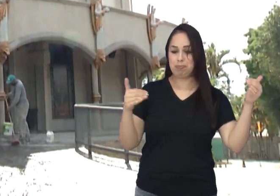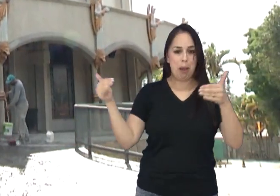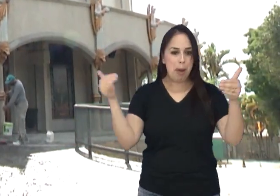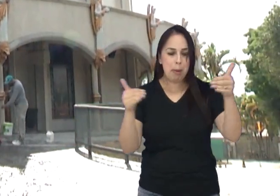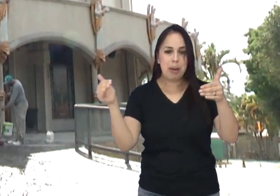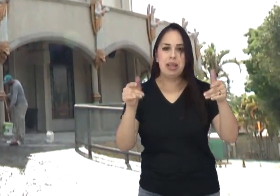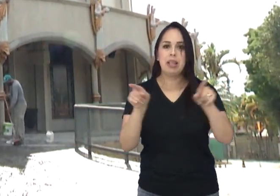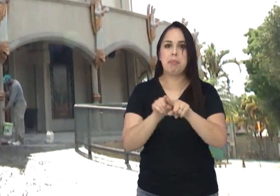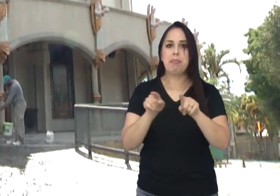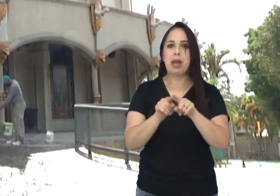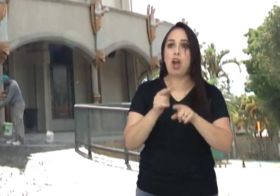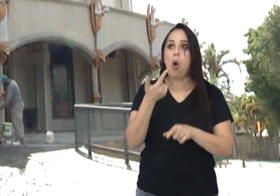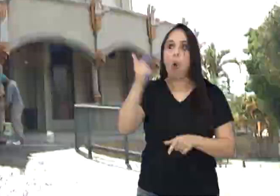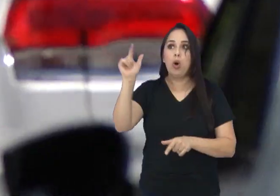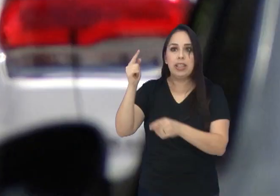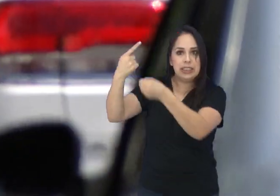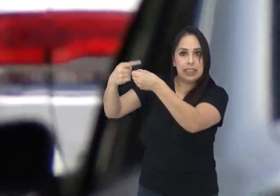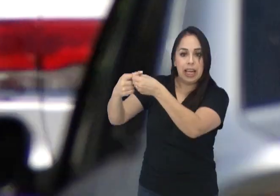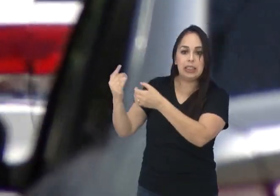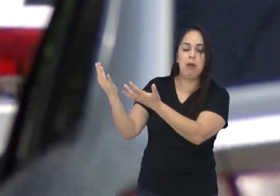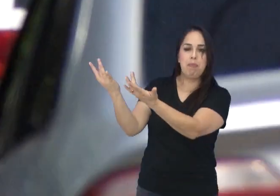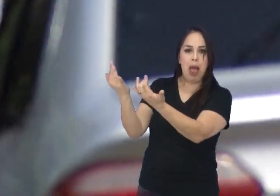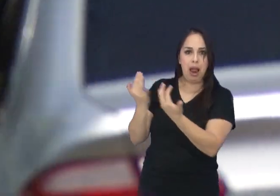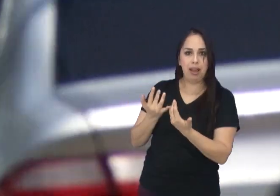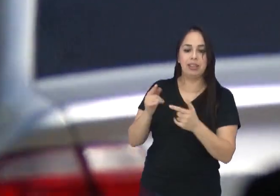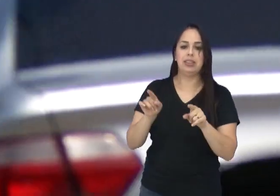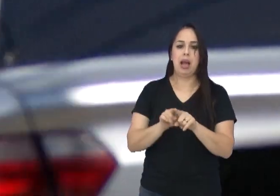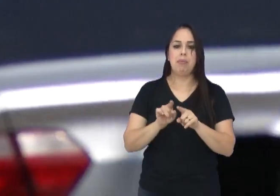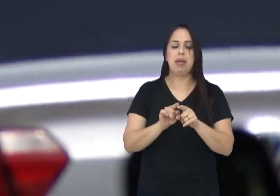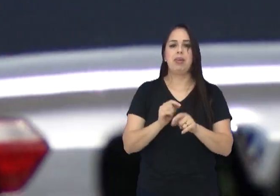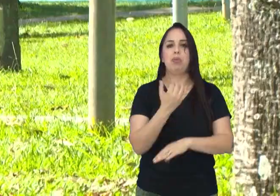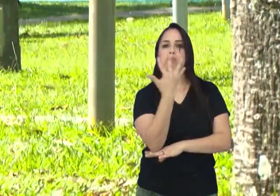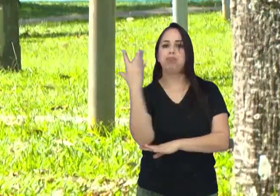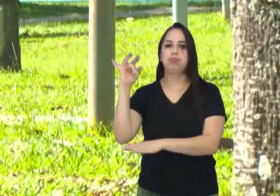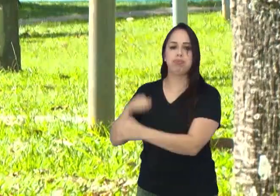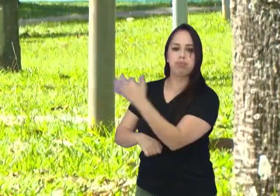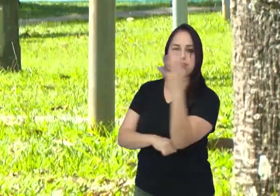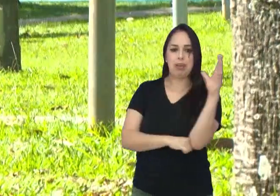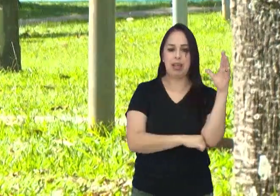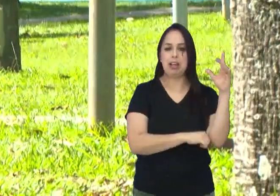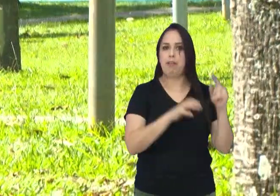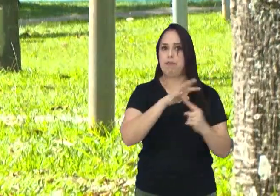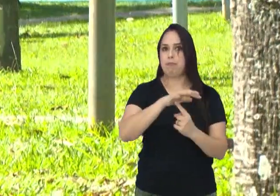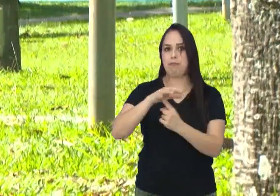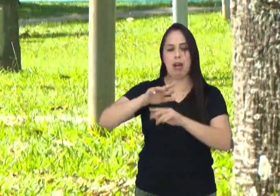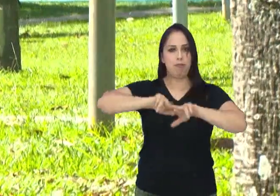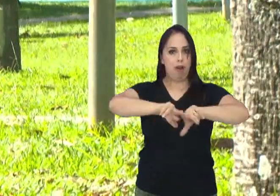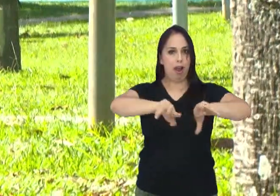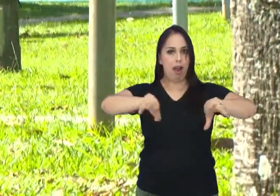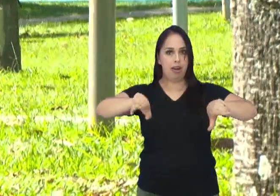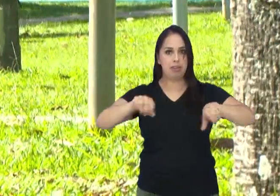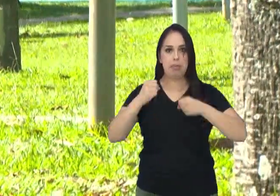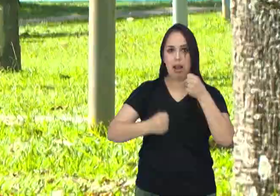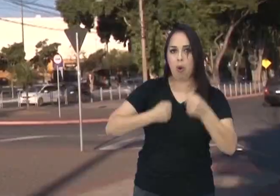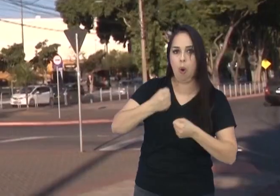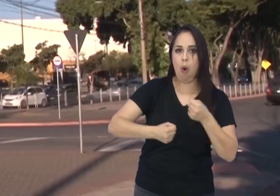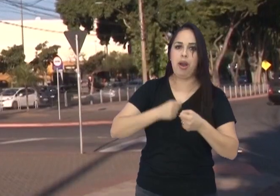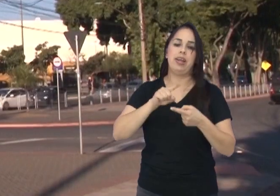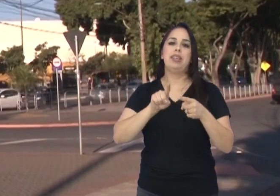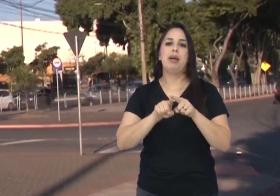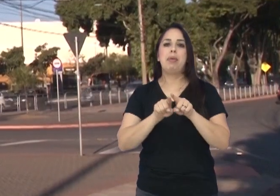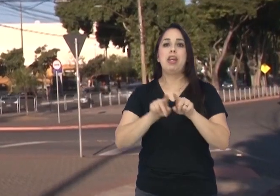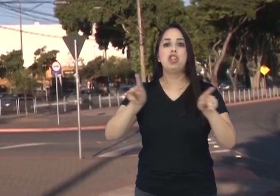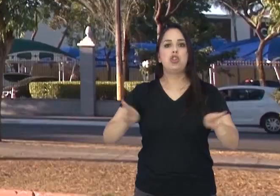até mesmo de outras cidades. O bairro também é arborizado, possui várias praças para caminhada, corrida, além